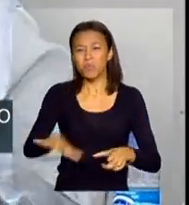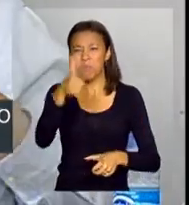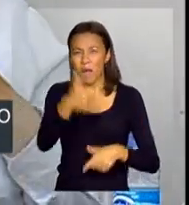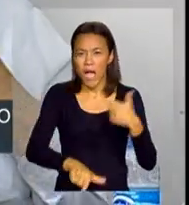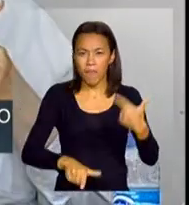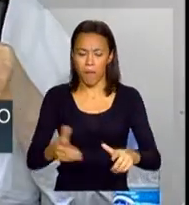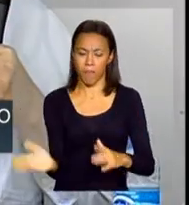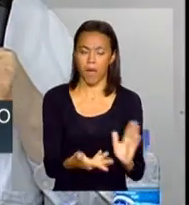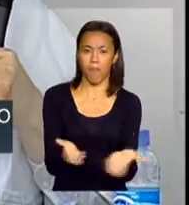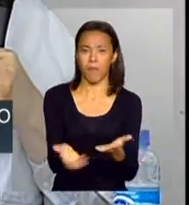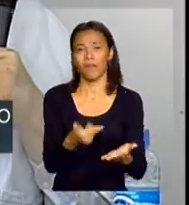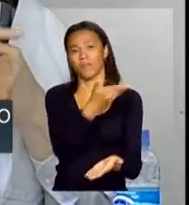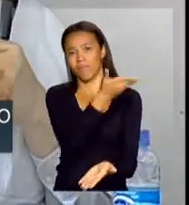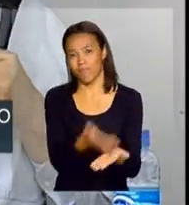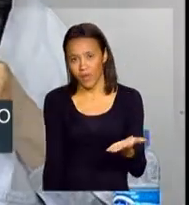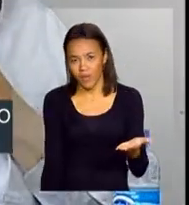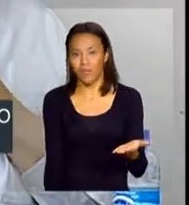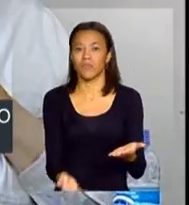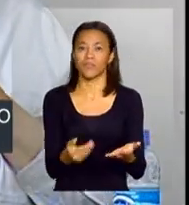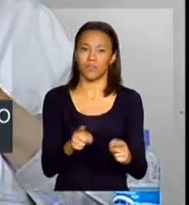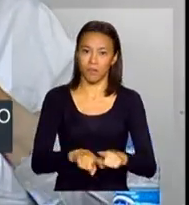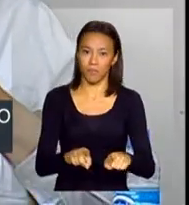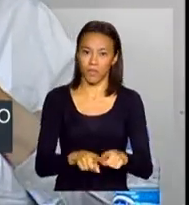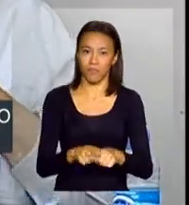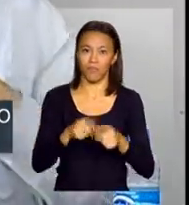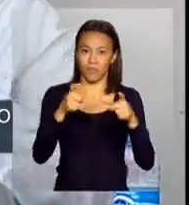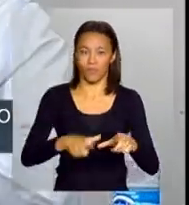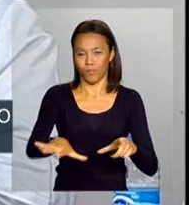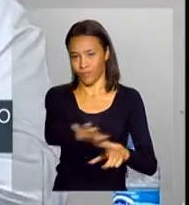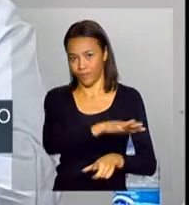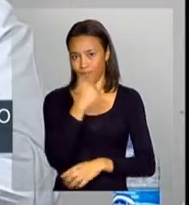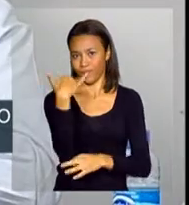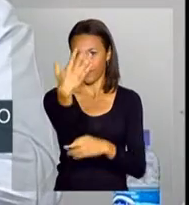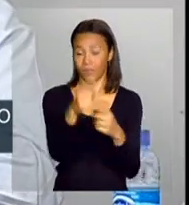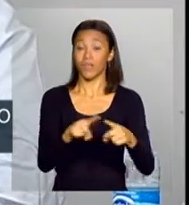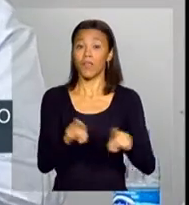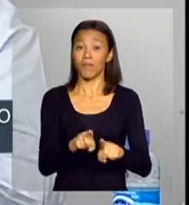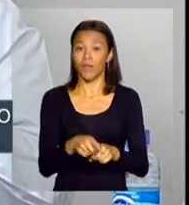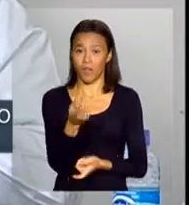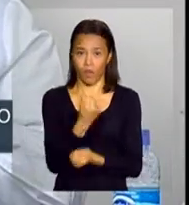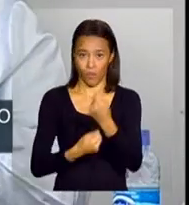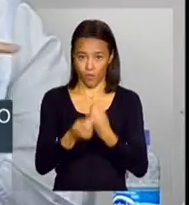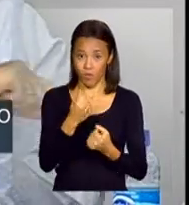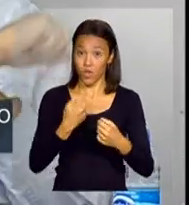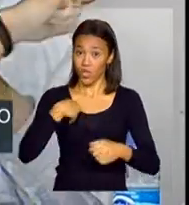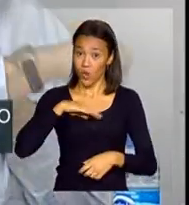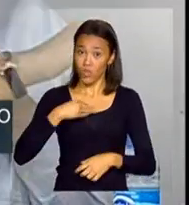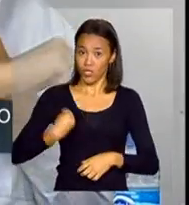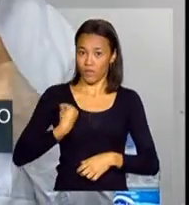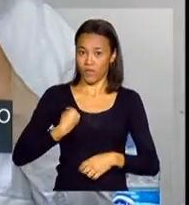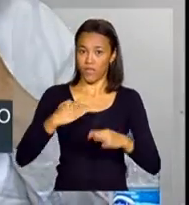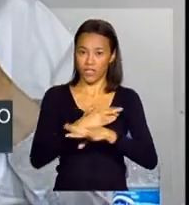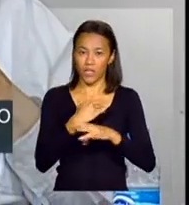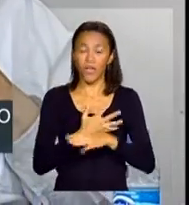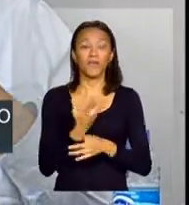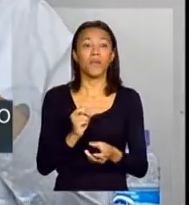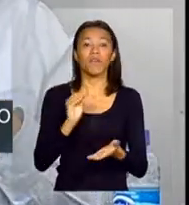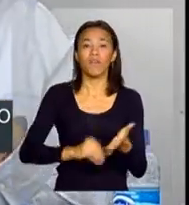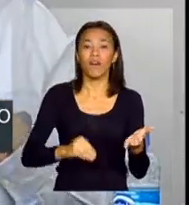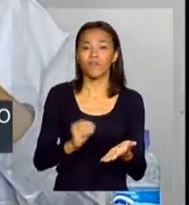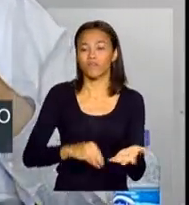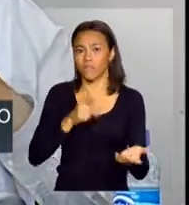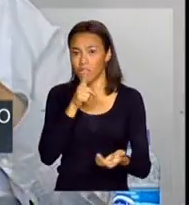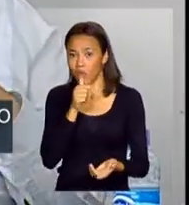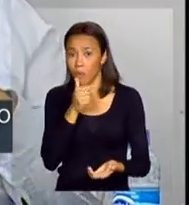desmatou, onde você tem as maiores perdas ambientais e perdas econômicas. E nós que vivemos predominantemente em cidades, estamos vendo aí falta d'água, estamos